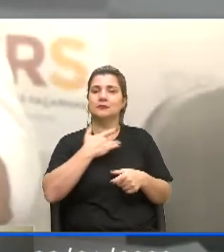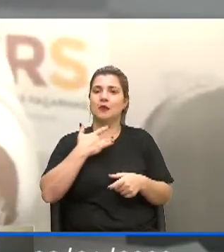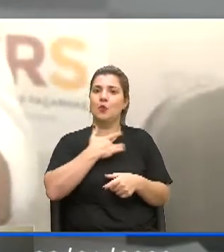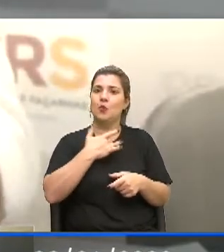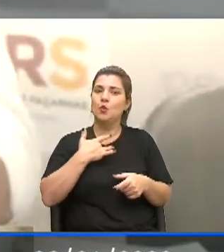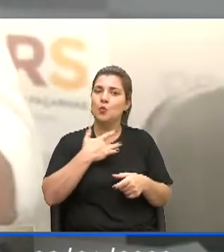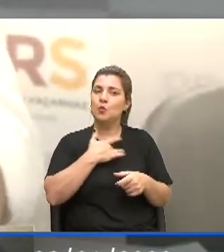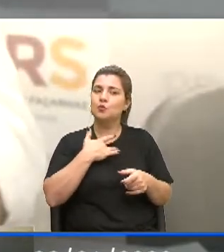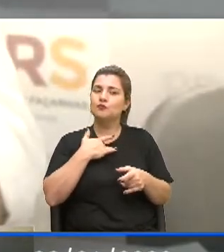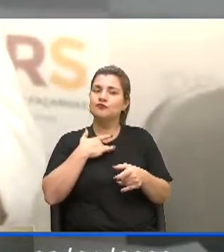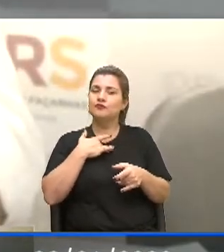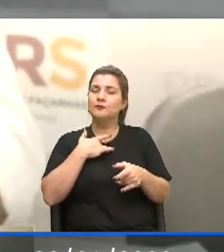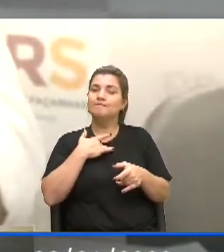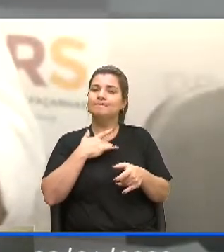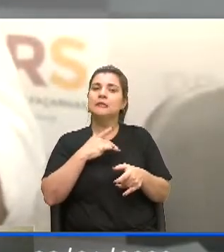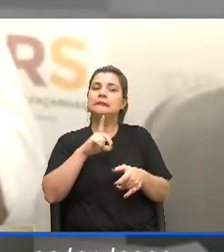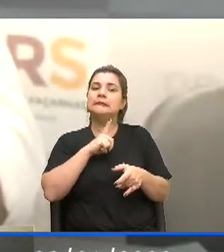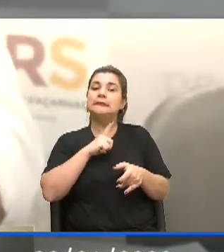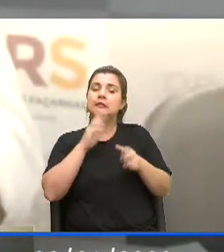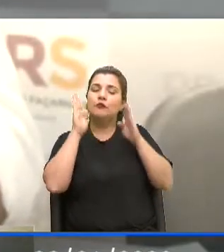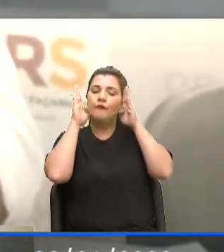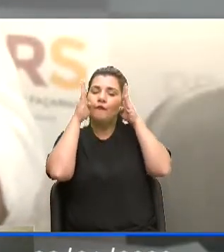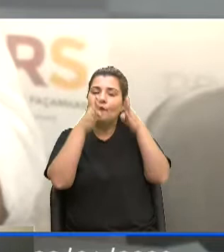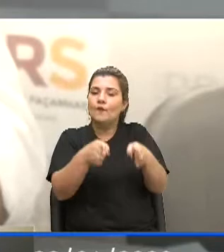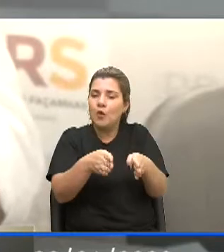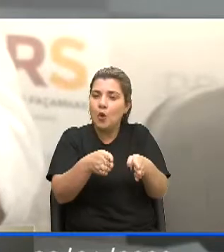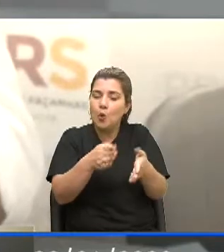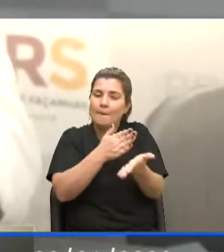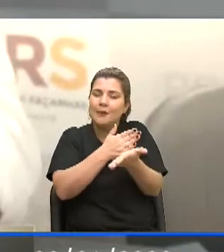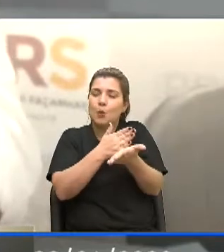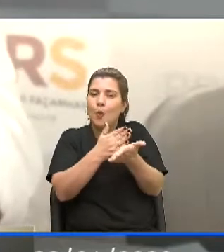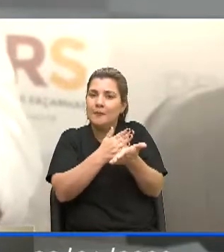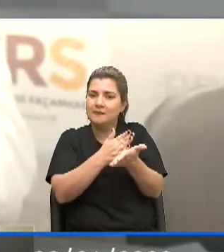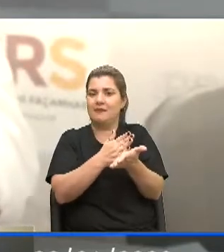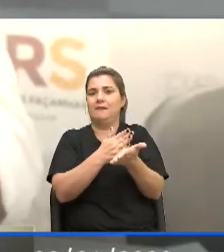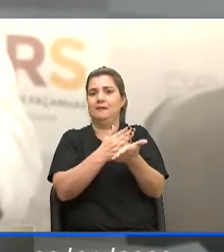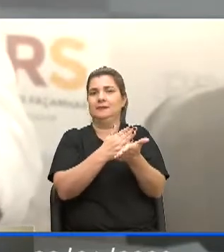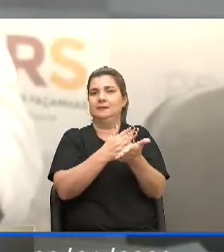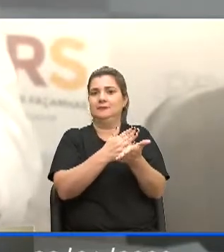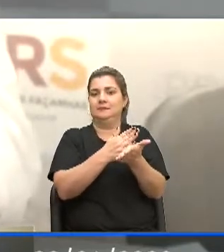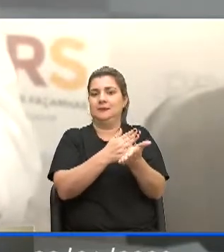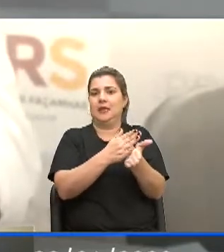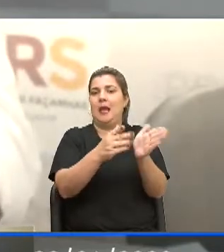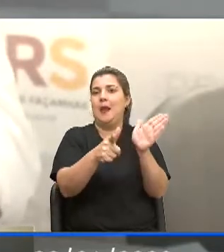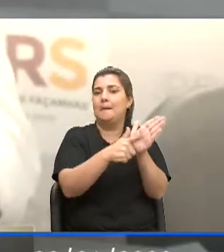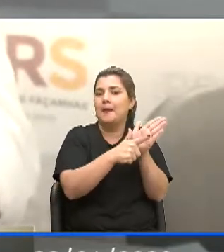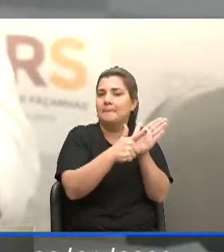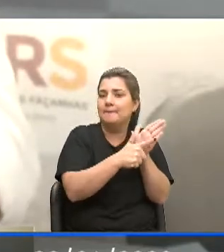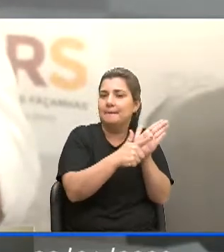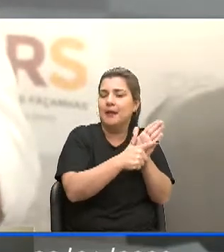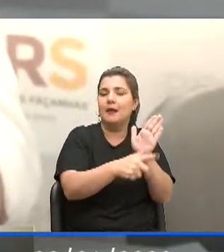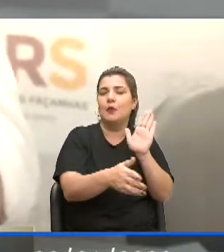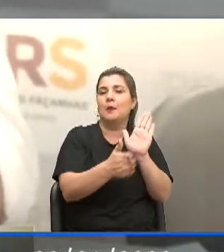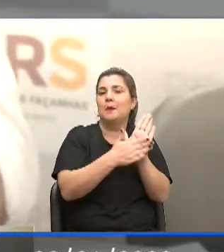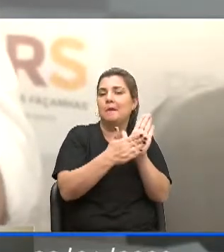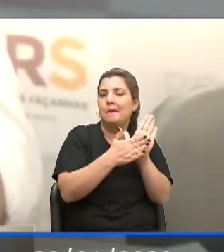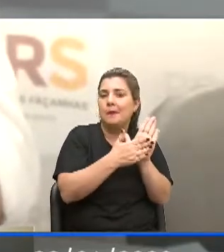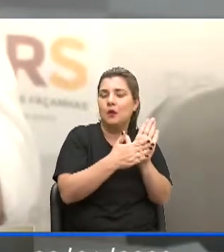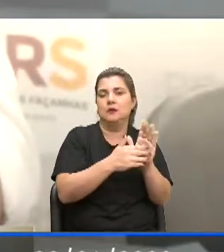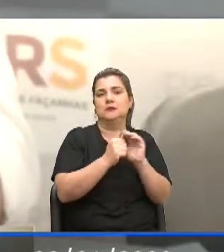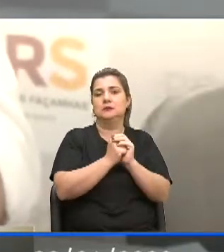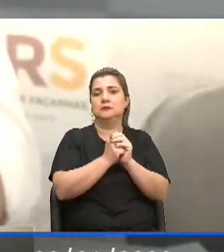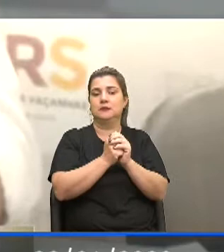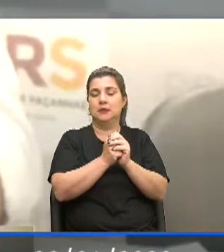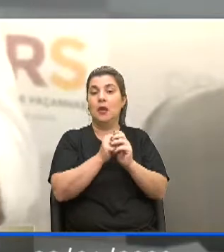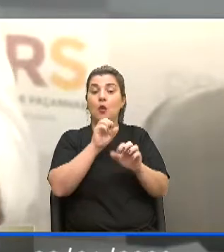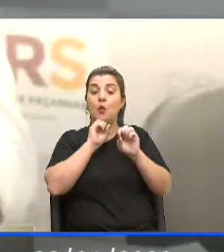para começar uma regulamentação disso, certo? A questão dos surtos cria uma preocupação para a